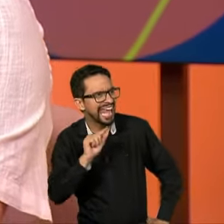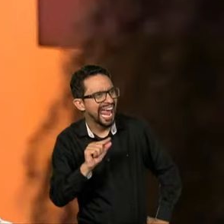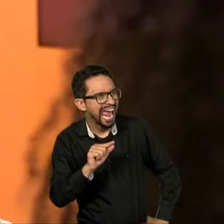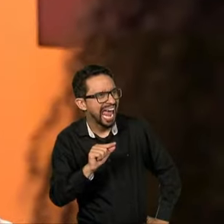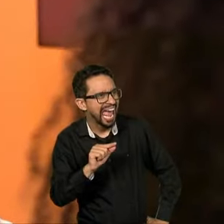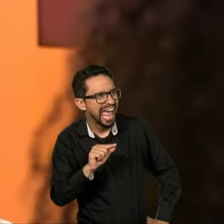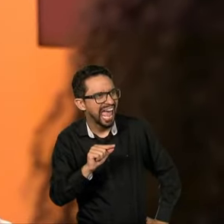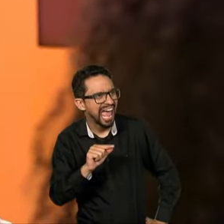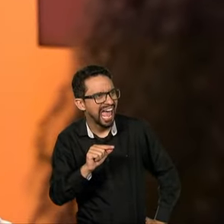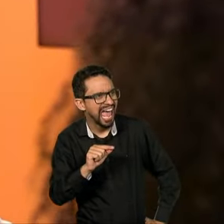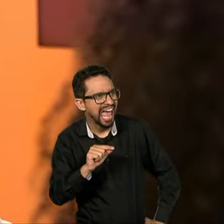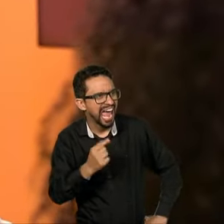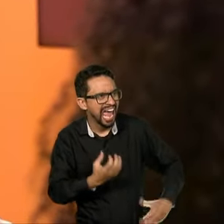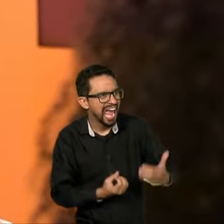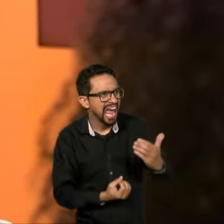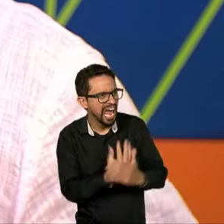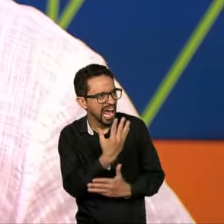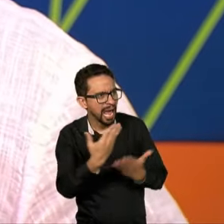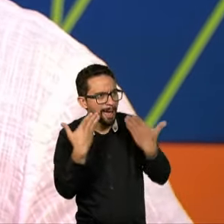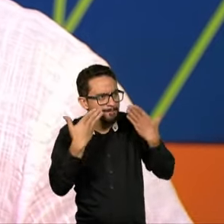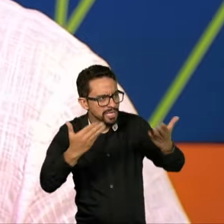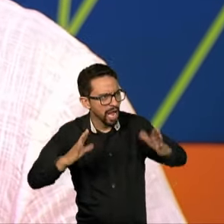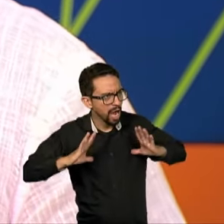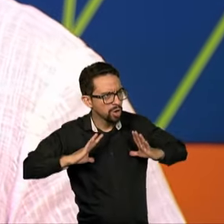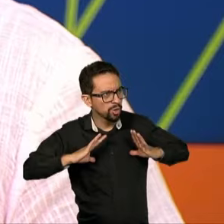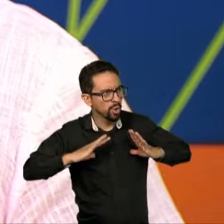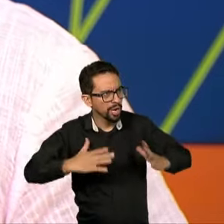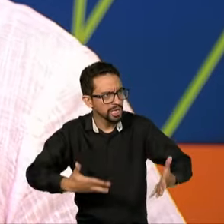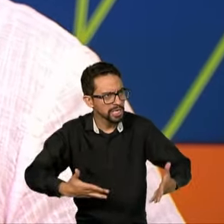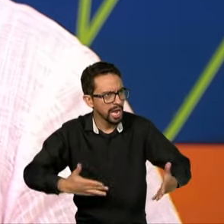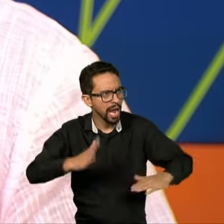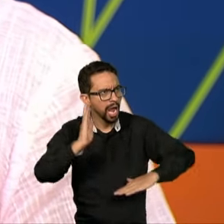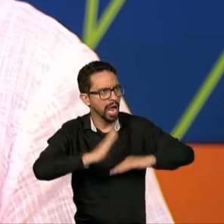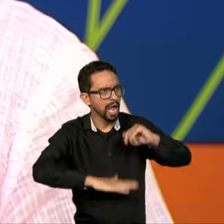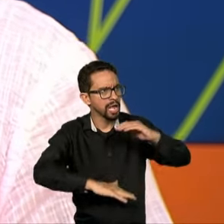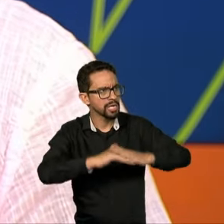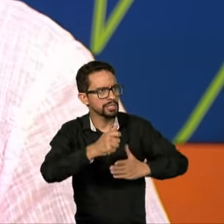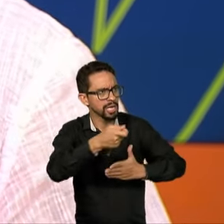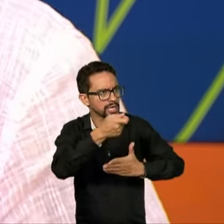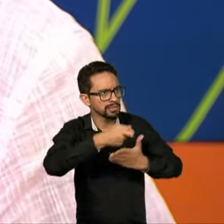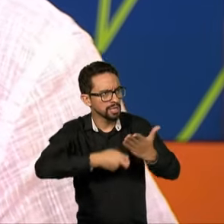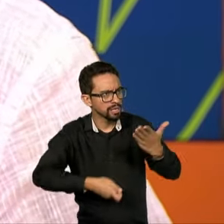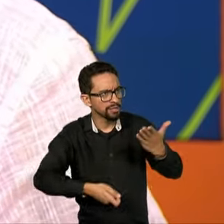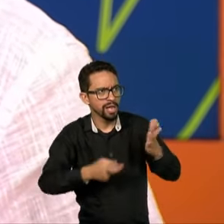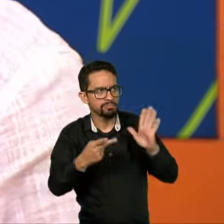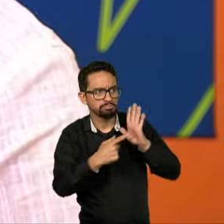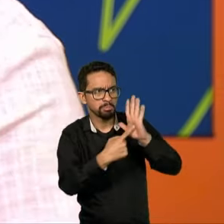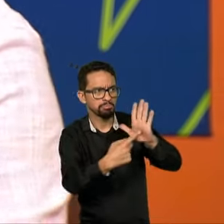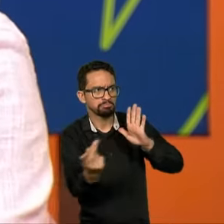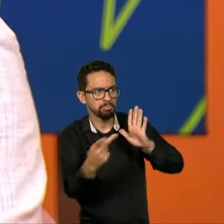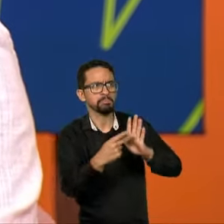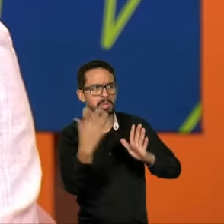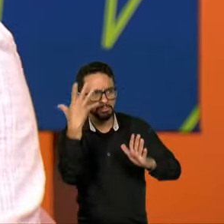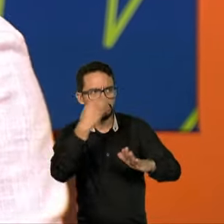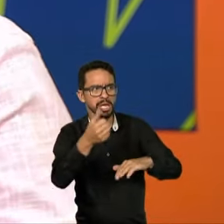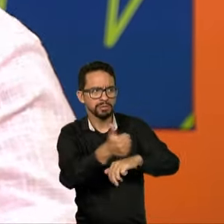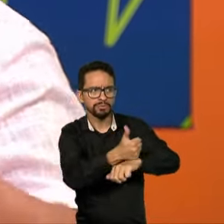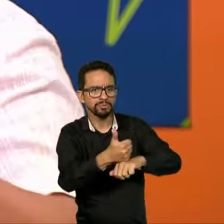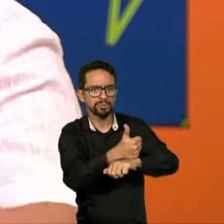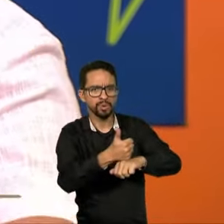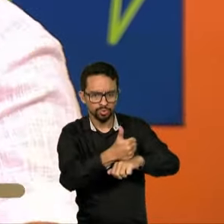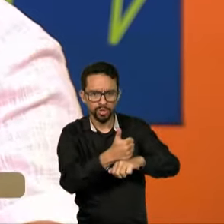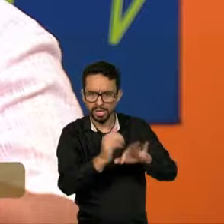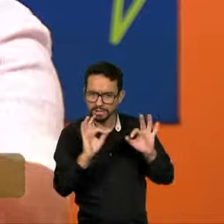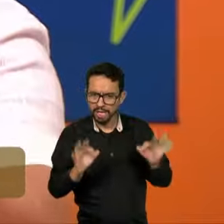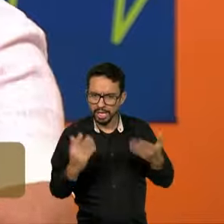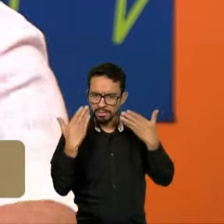uma música que eu tivesse coragem de mostrar e que fosse realmente uma música que eu dissesse assim, essa é uma música profissional, uma música